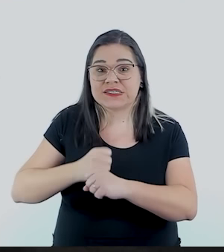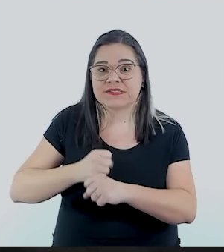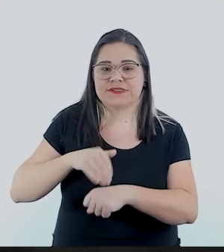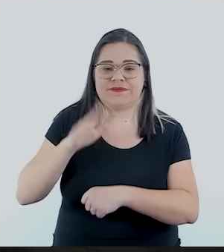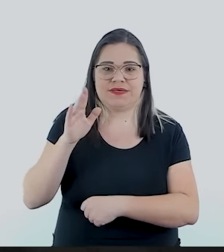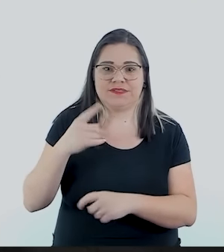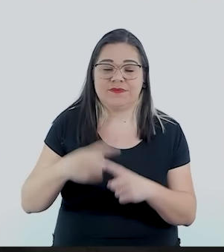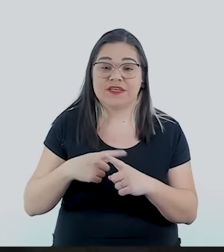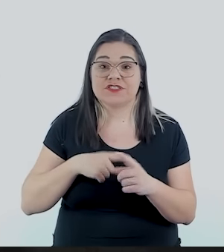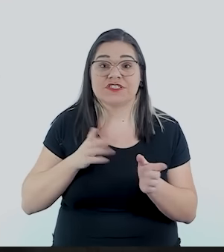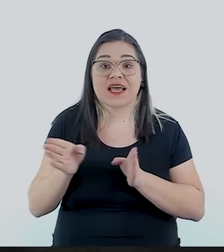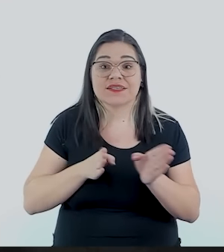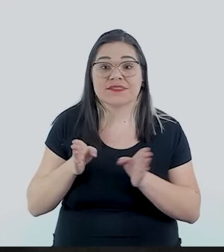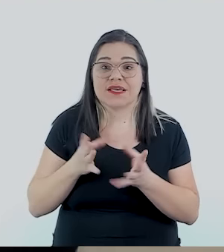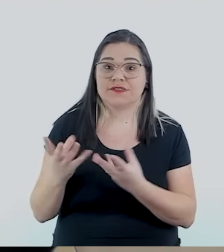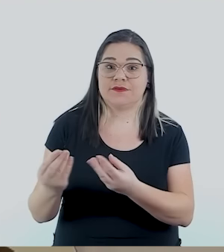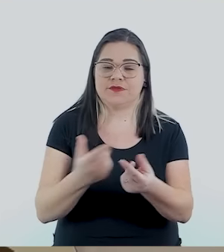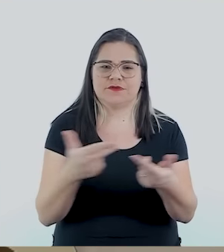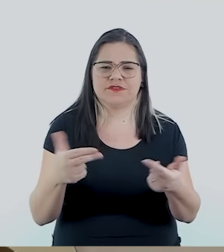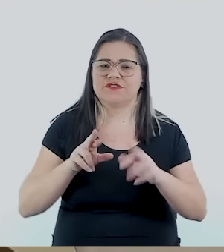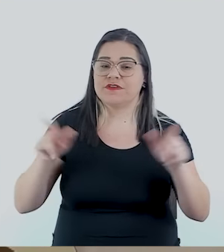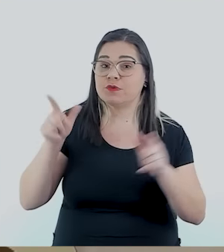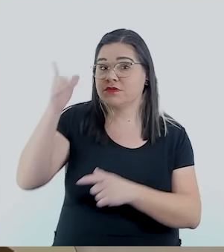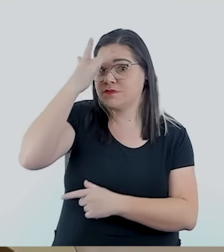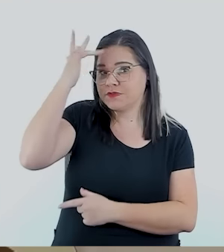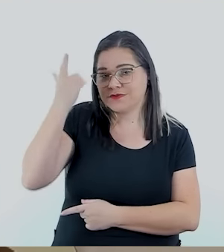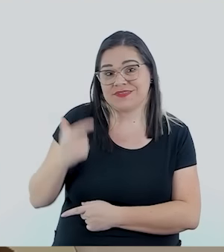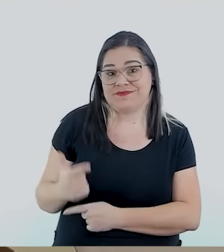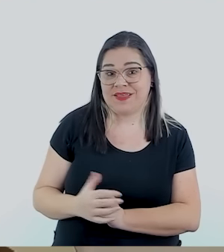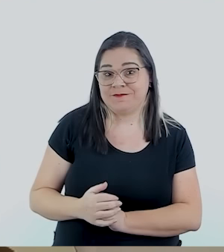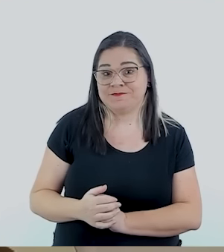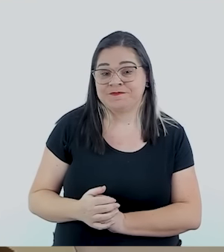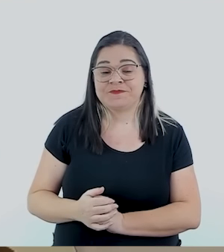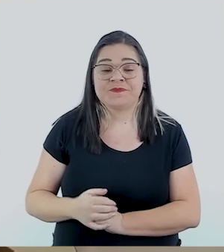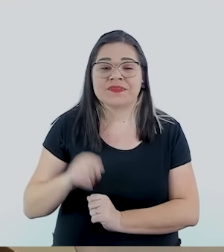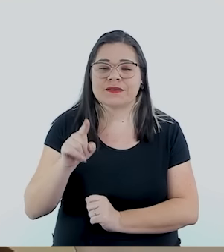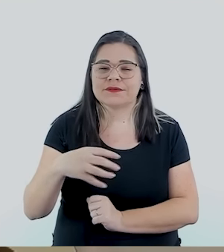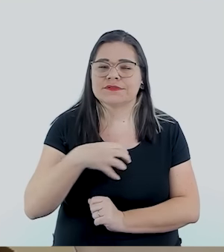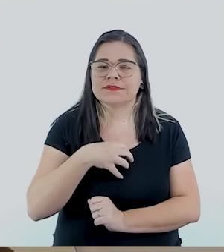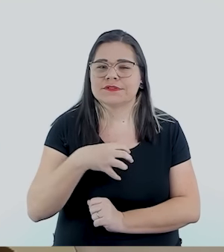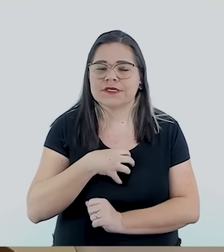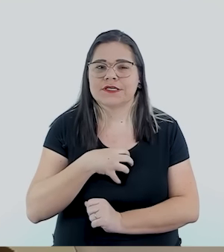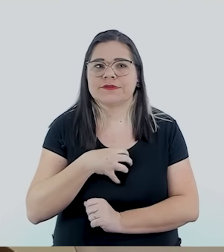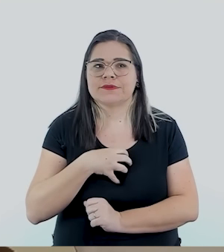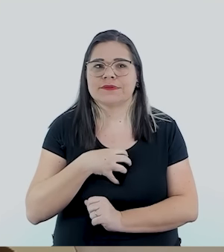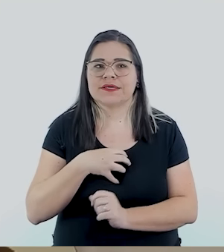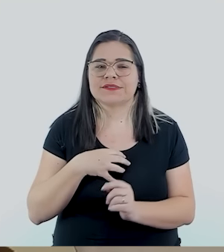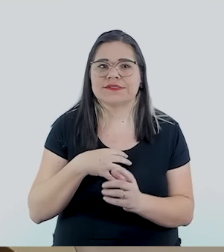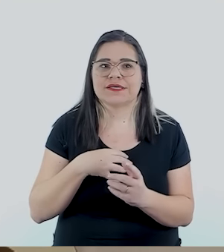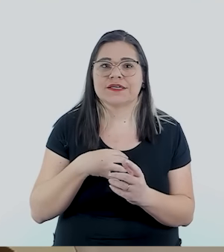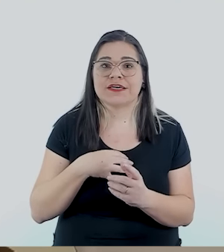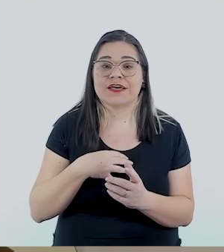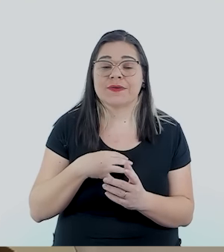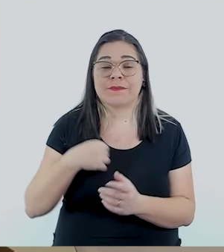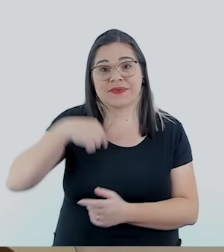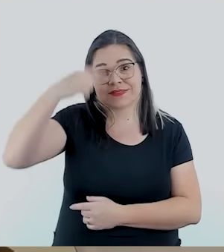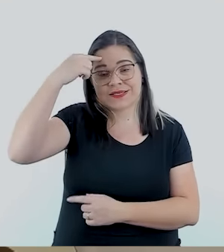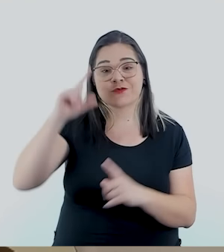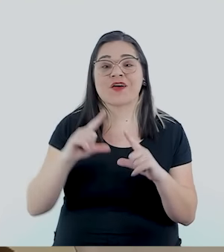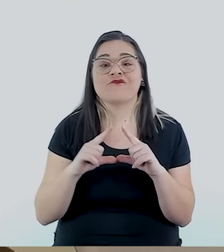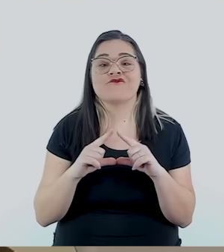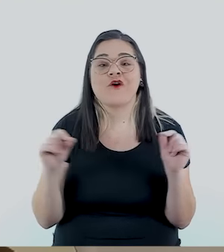acesso a uma série de coisas é diferente de outras pessoas que não tem ex então assim essa fórmula da vida eu tenho falado muito sobre isso que essa fórmula